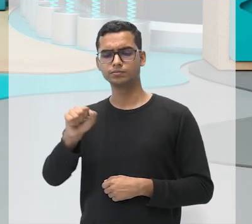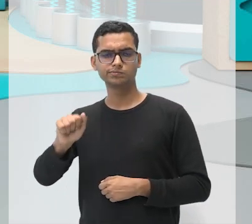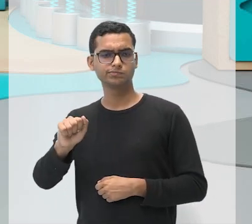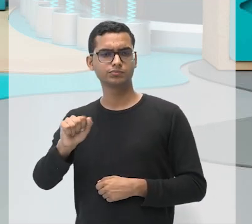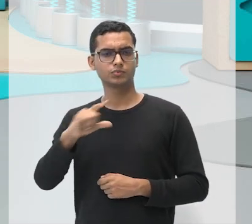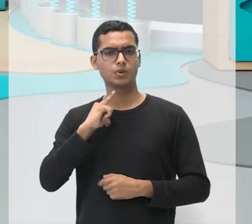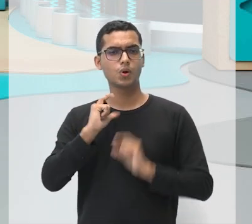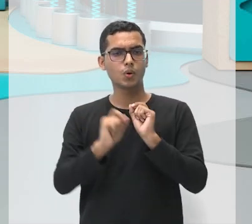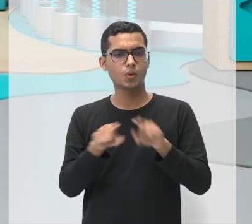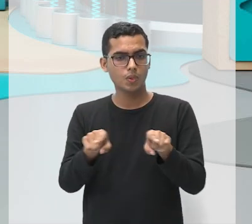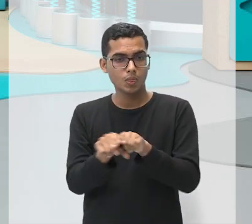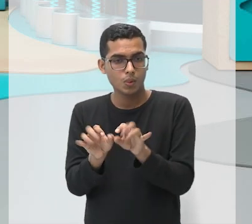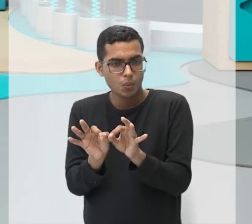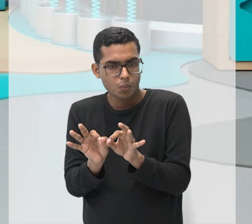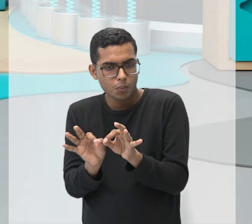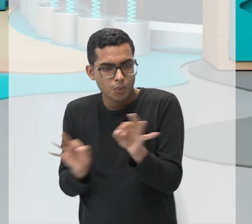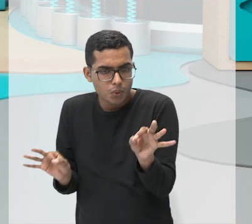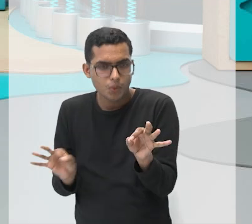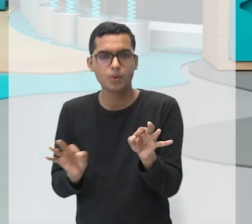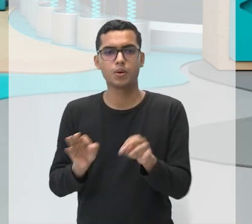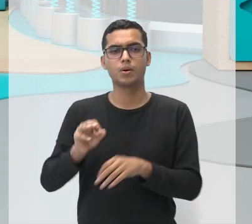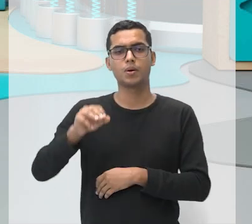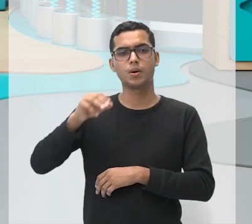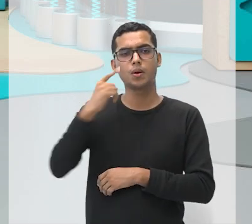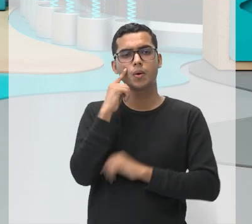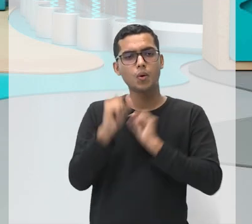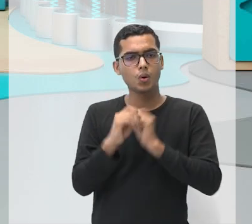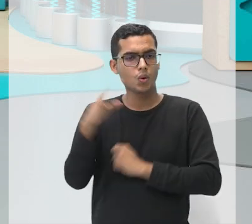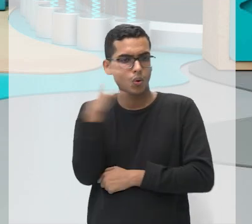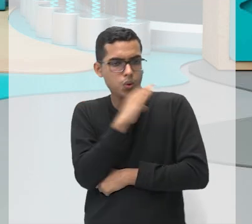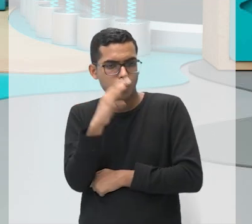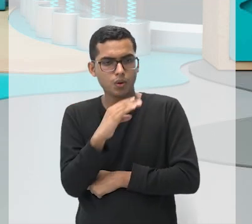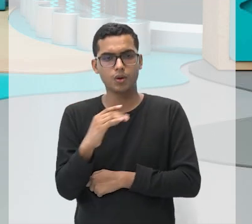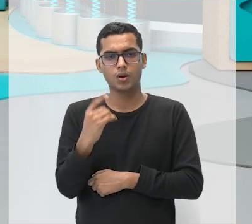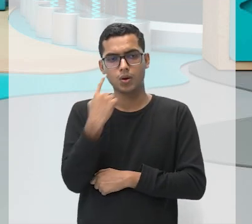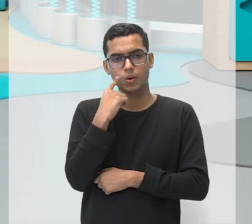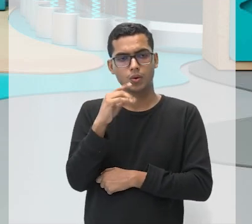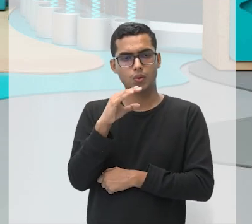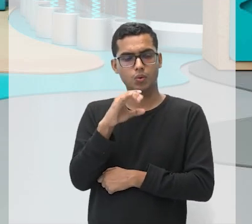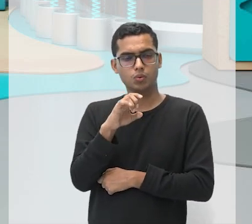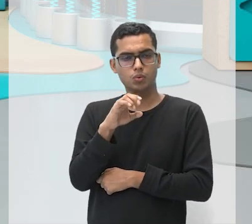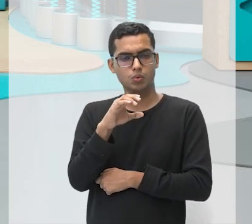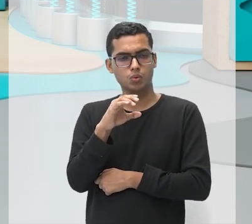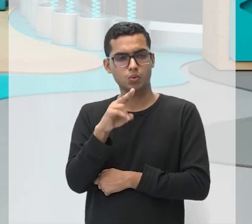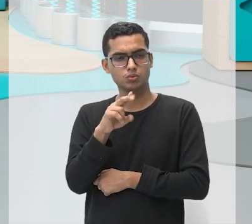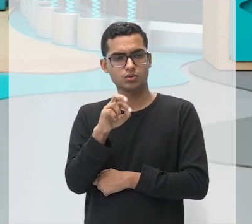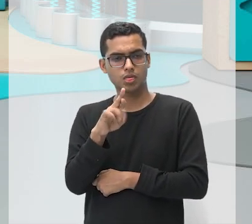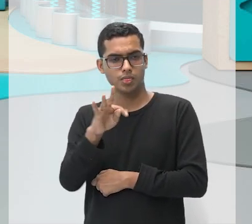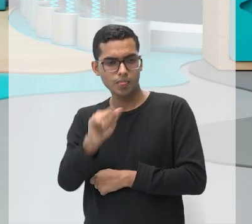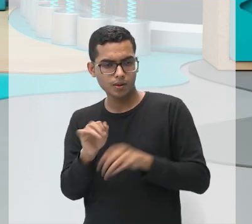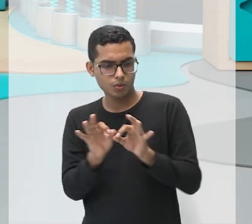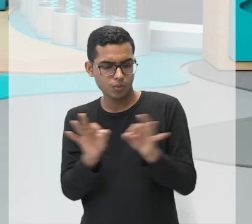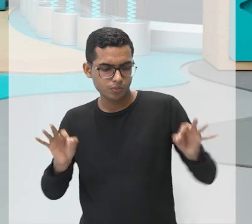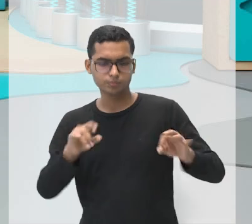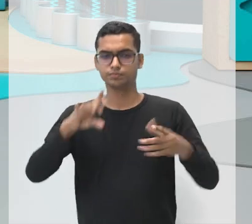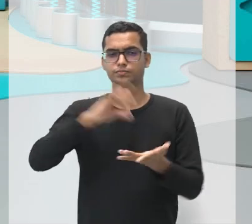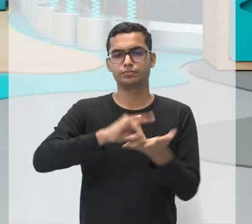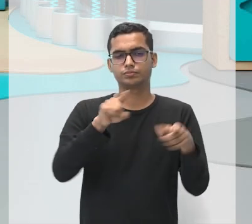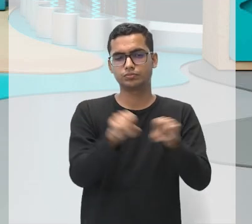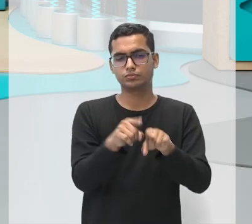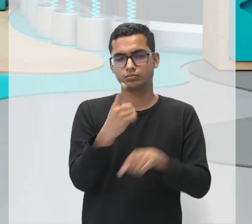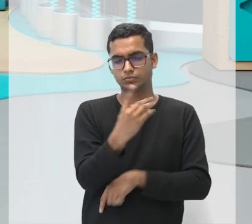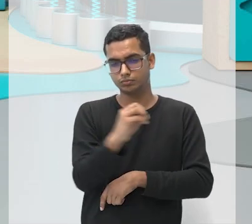de curta distância ou velocidade pura, que são as provas de 100, 200 e 400 metros,